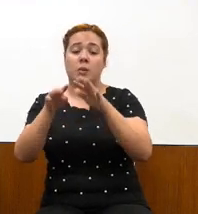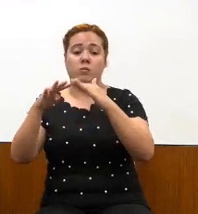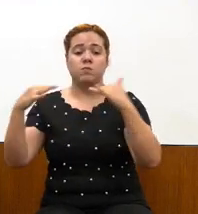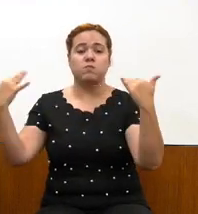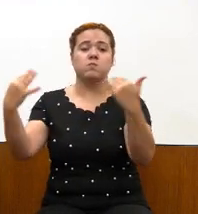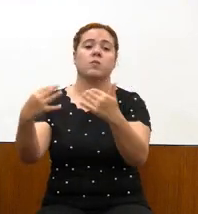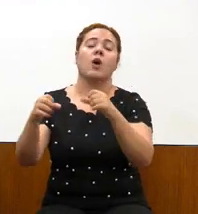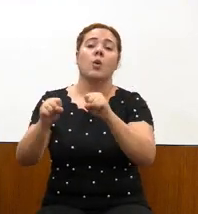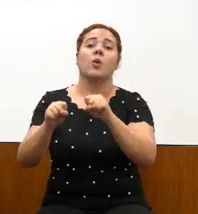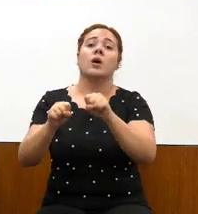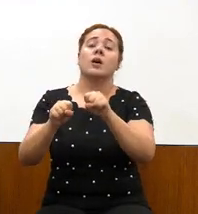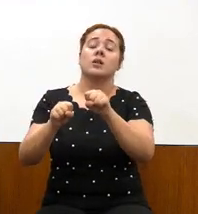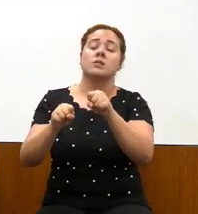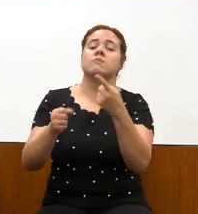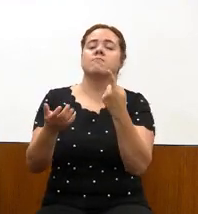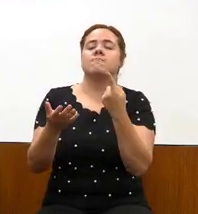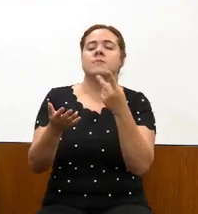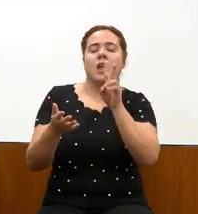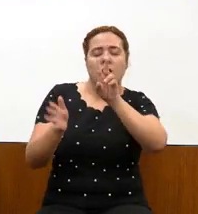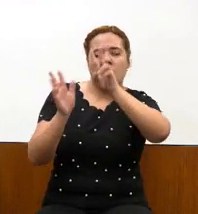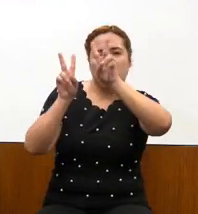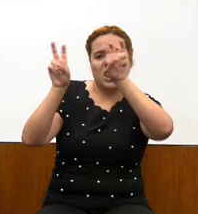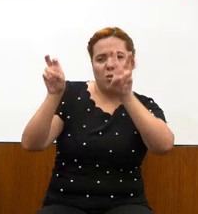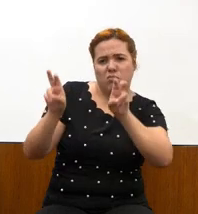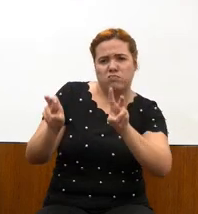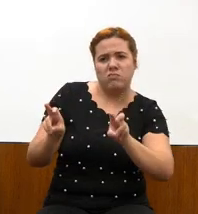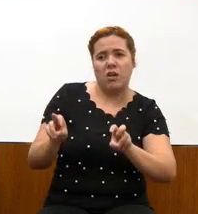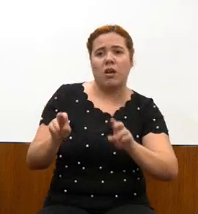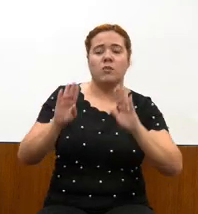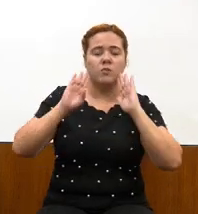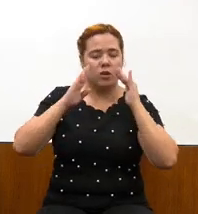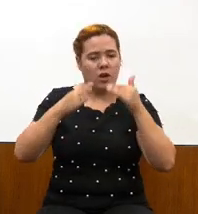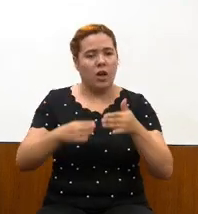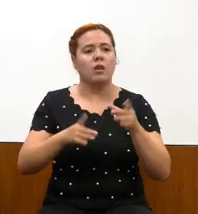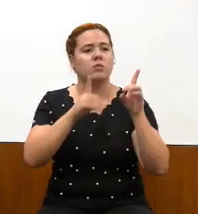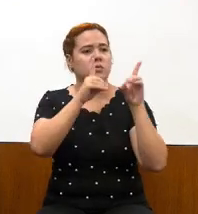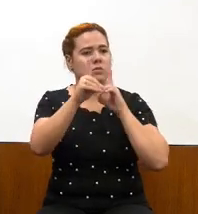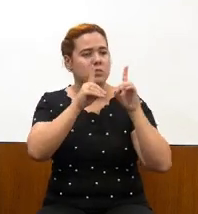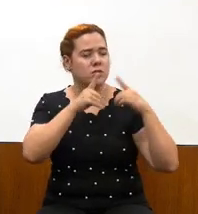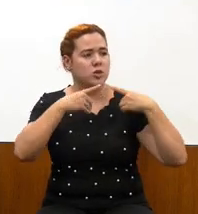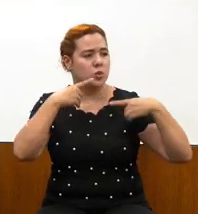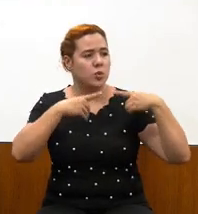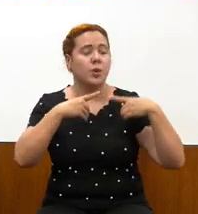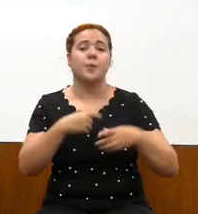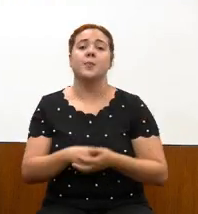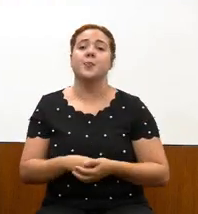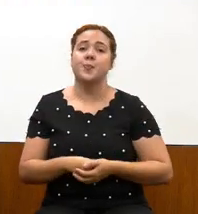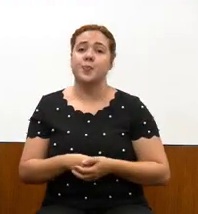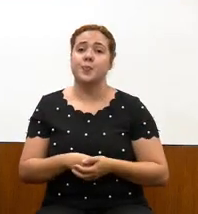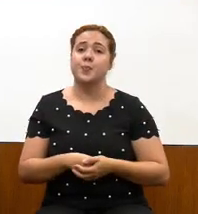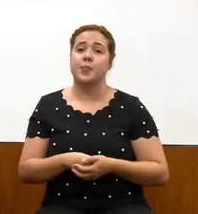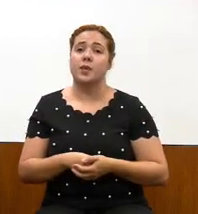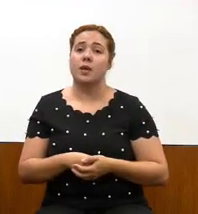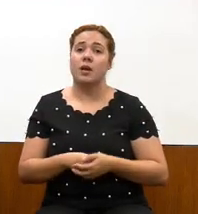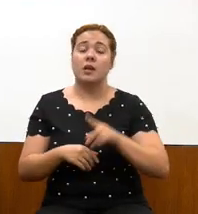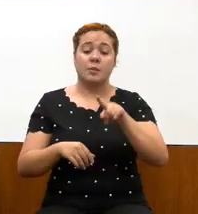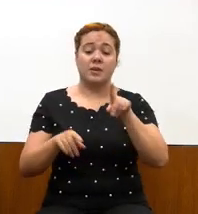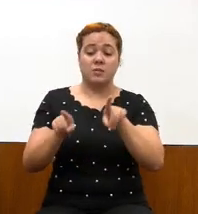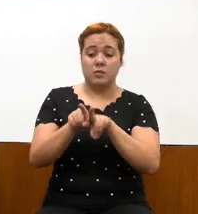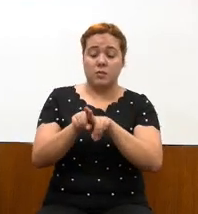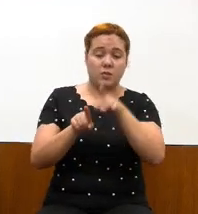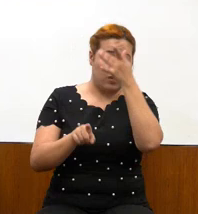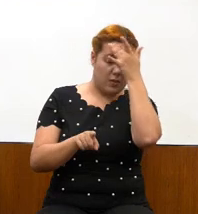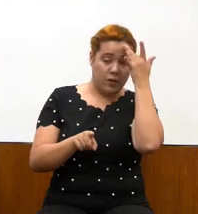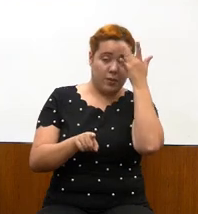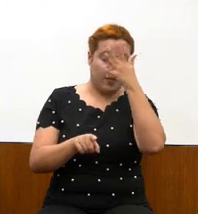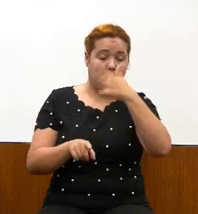públicas, abordando questões cruciais. Tivemos a participação ativa de mais de 80 convidados.